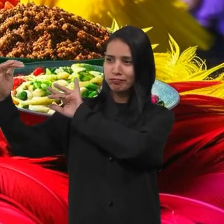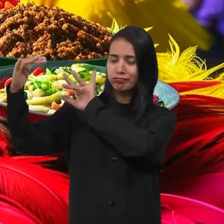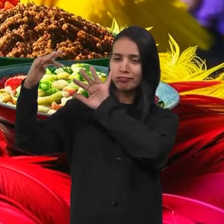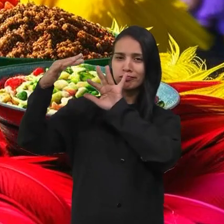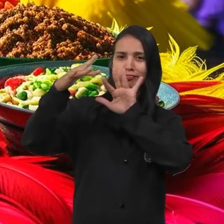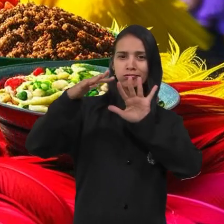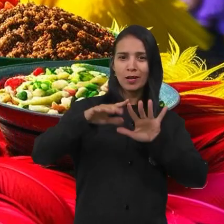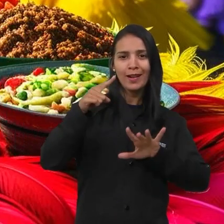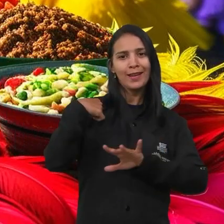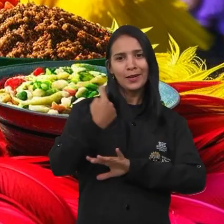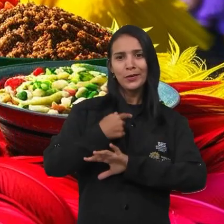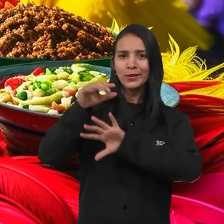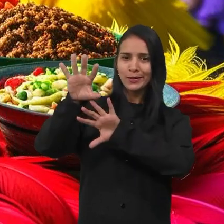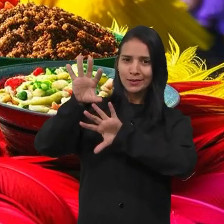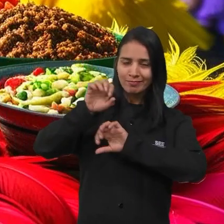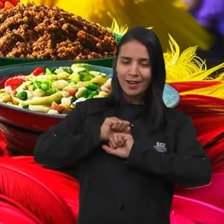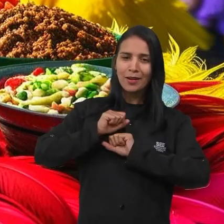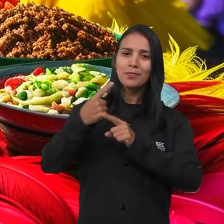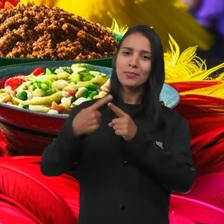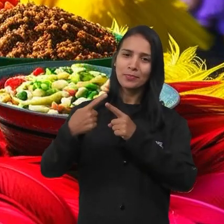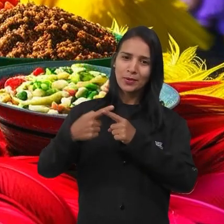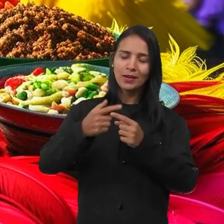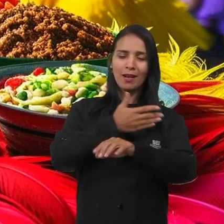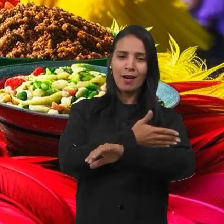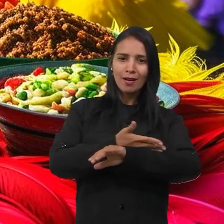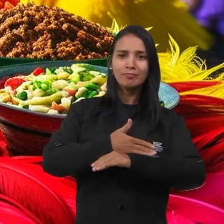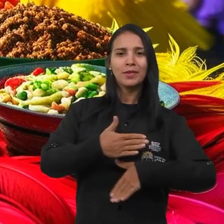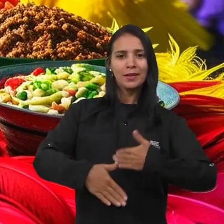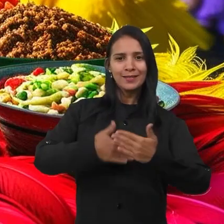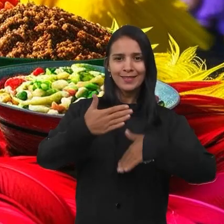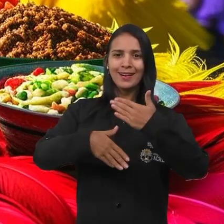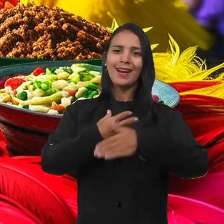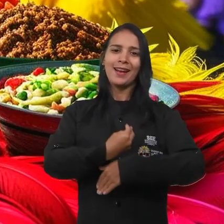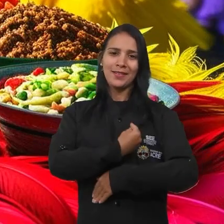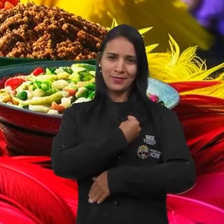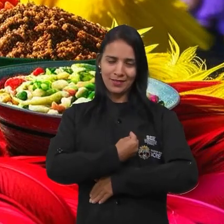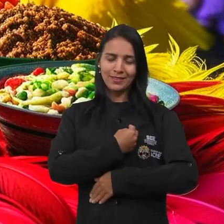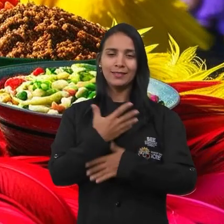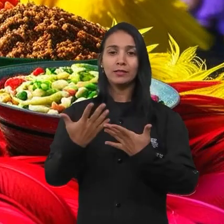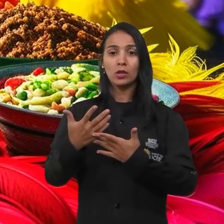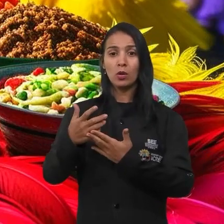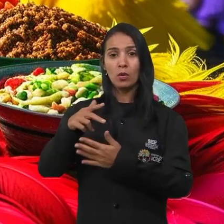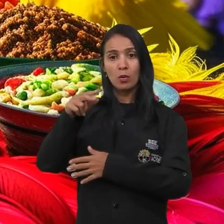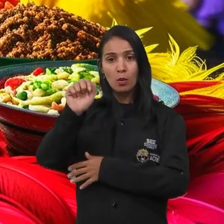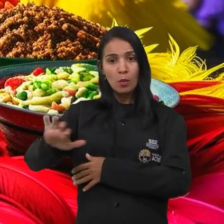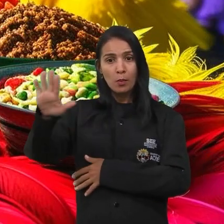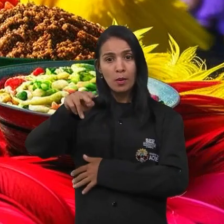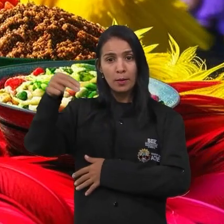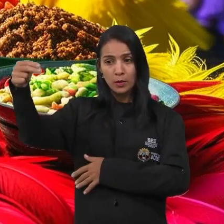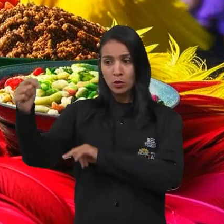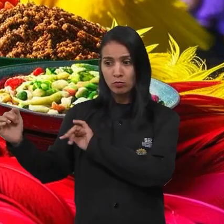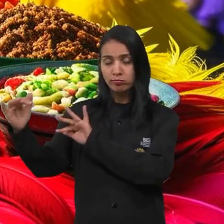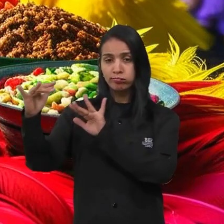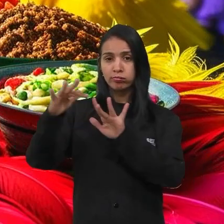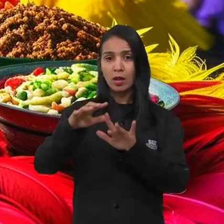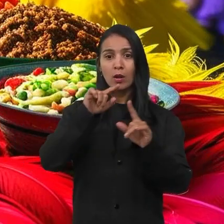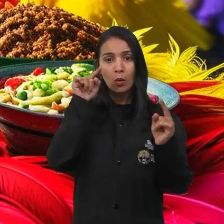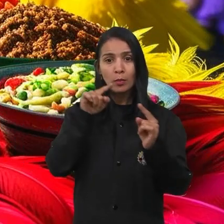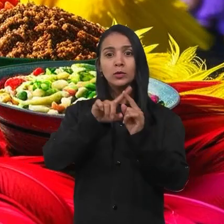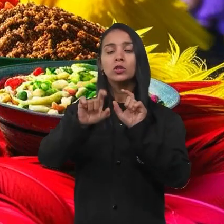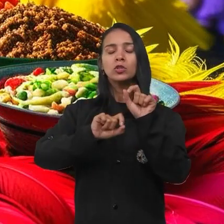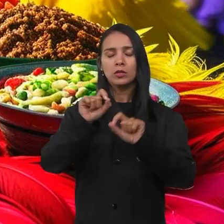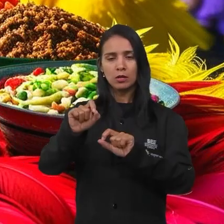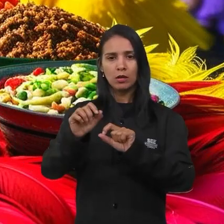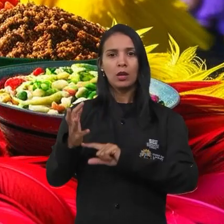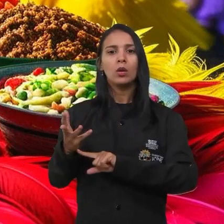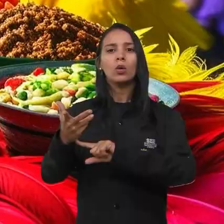Nordeste para o Acre em busca de melhores condições de vida. Então, você que está assistindo aqui a nossa aula hoje, com certeza